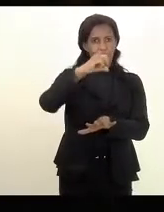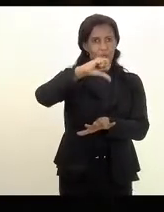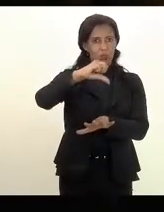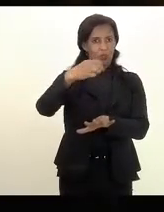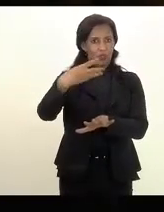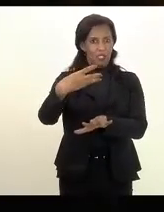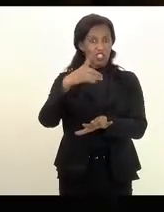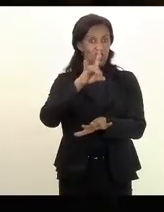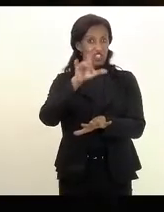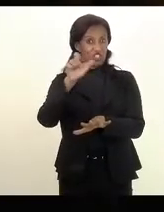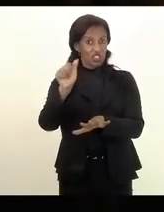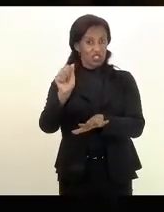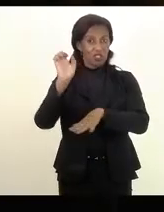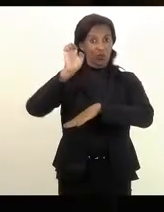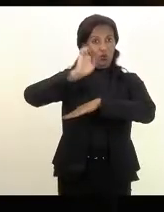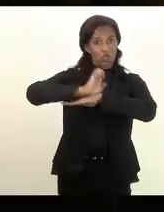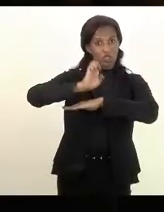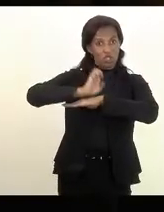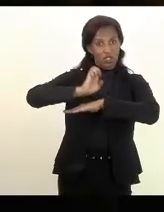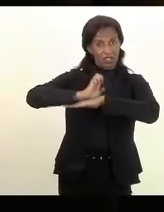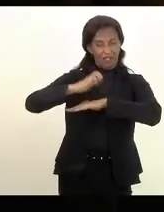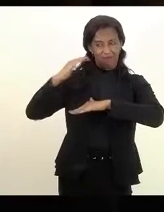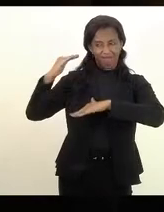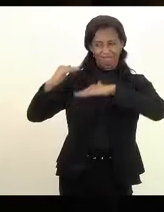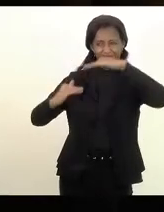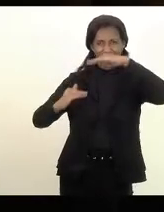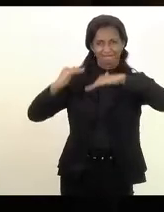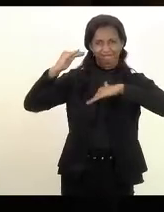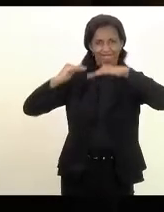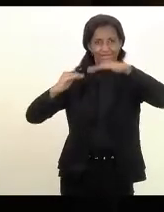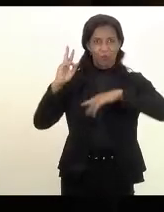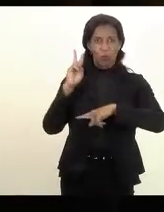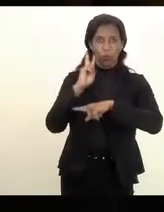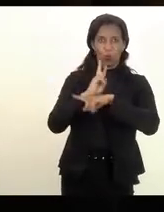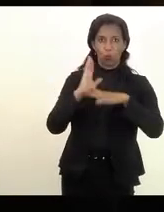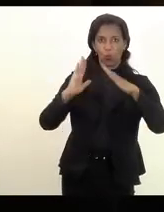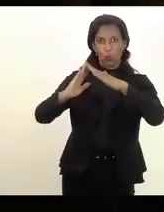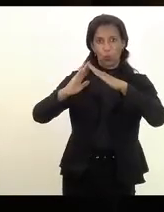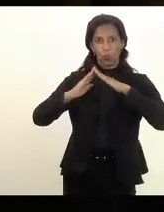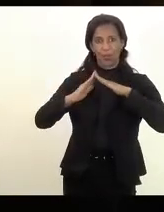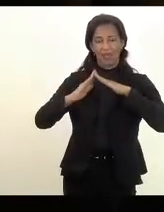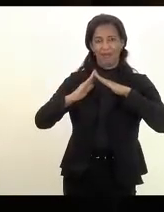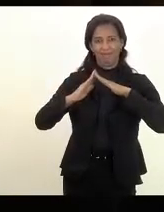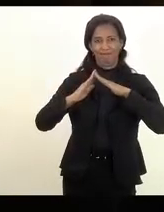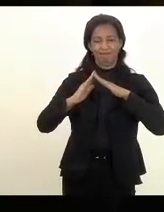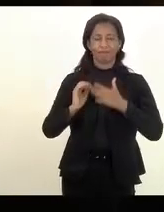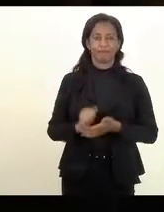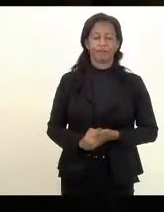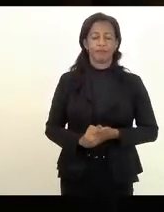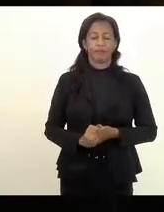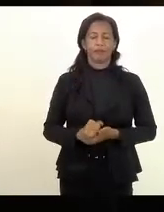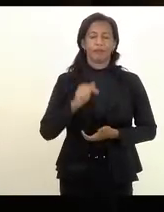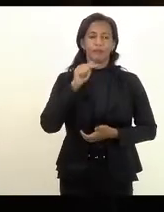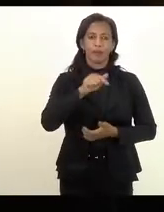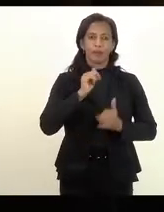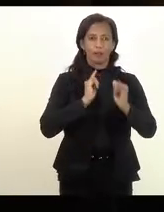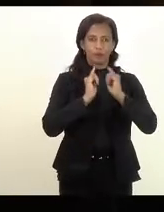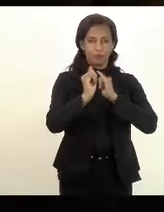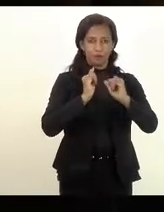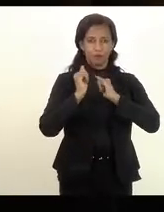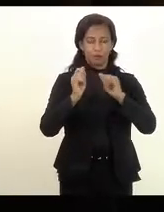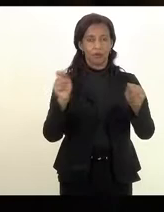dias em que o estado teve algum nível de isolamento social em 2020 esses dados senhora presidenta